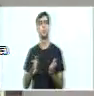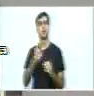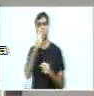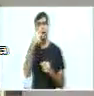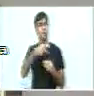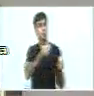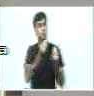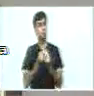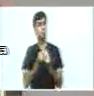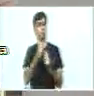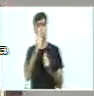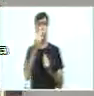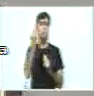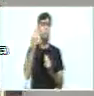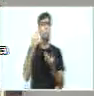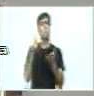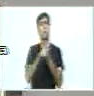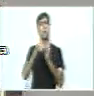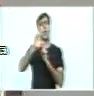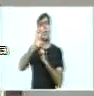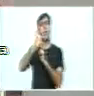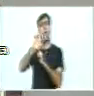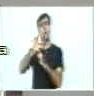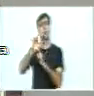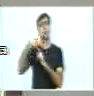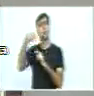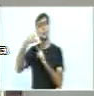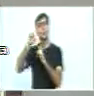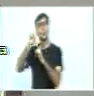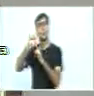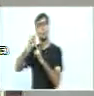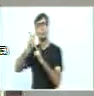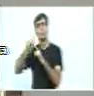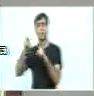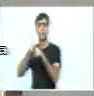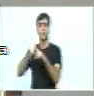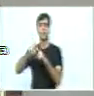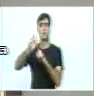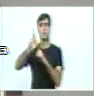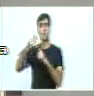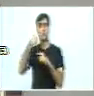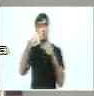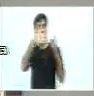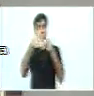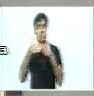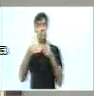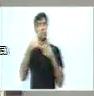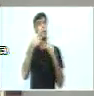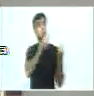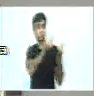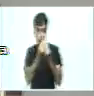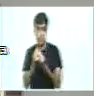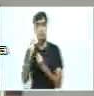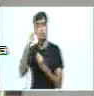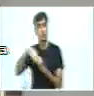essa casa as documentações da ETE, que o vereador Sávio Geraldinho, junto comigo, fizemos o pedido, chegou